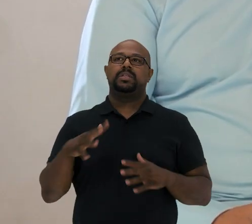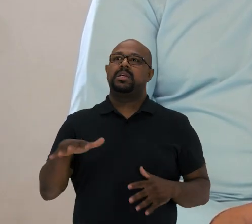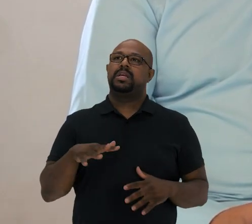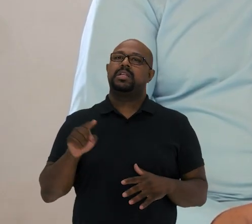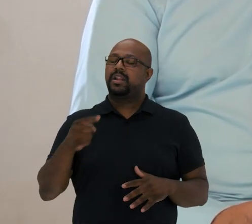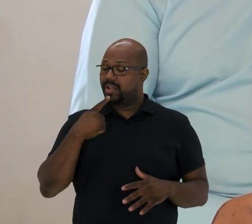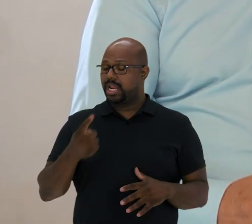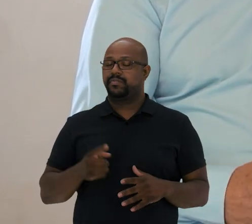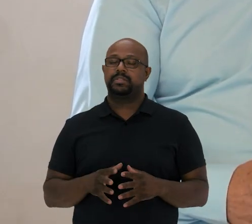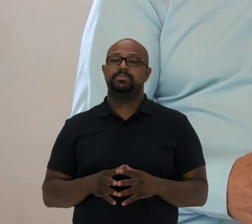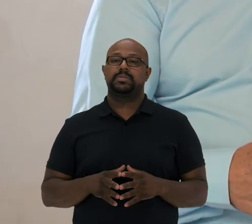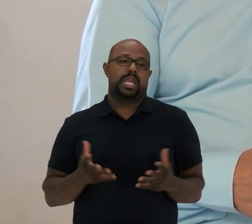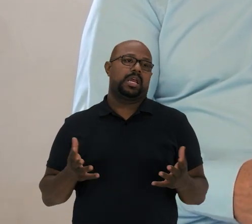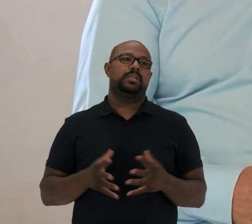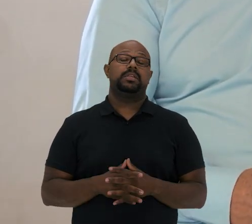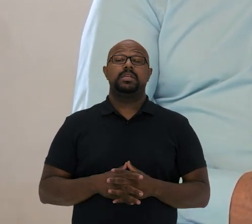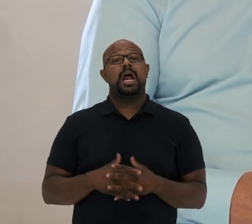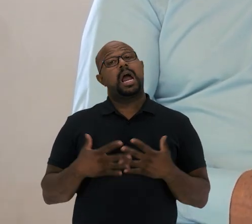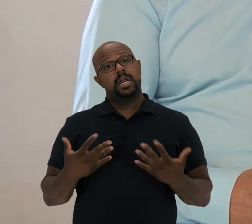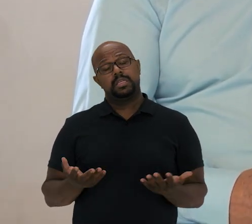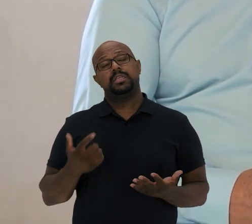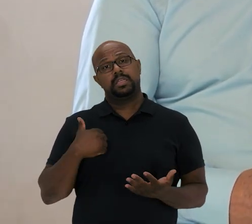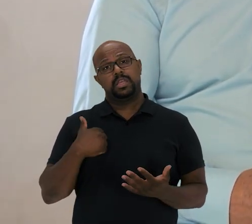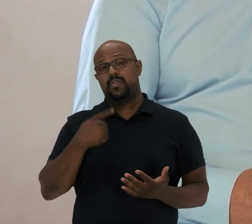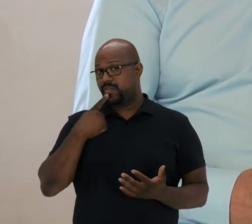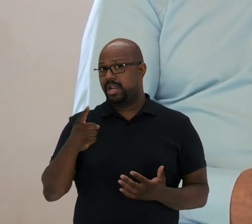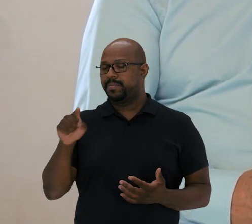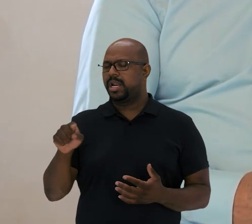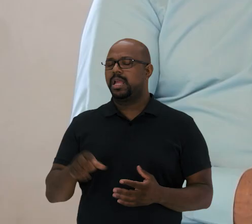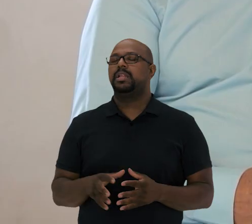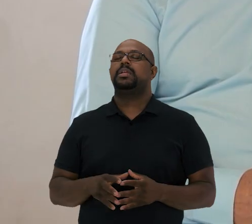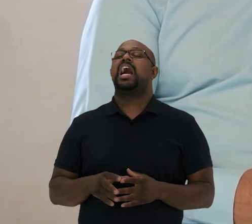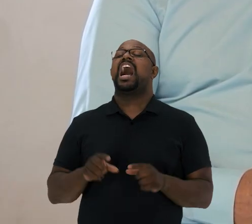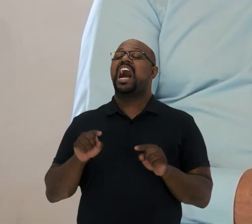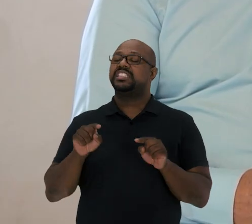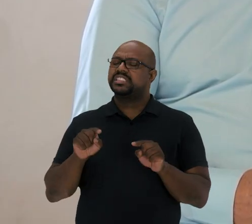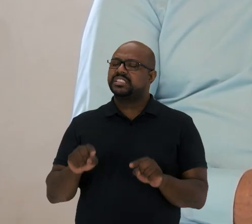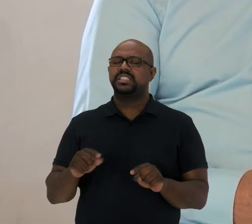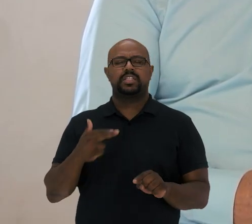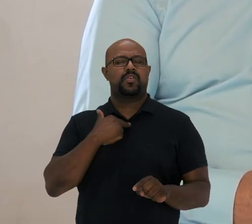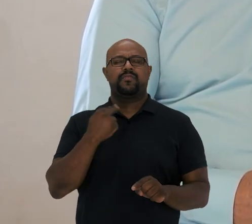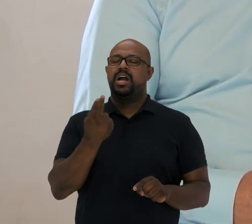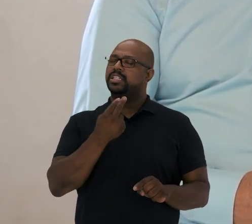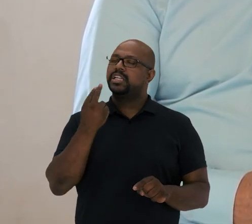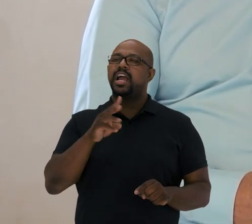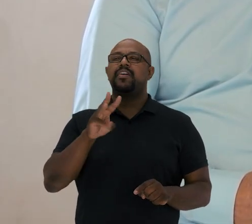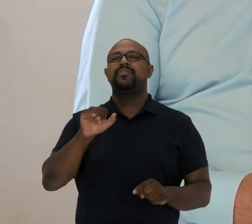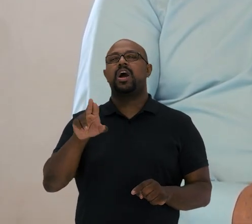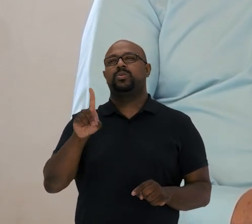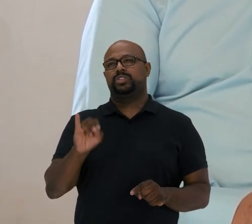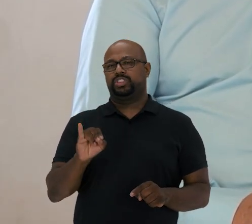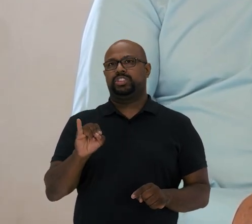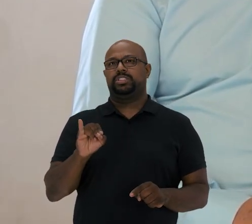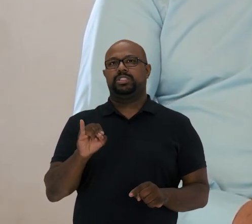gente... Né? Ela disse, aí eu disse para ele, assim não vai dar,